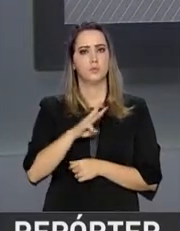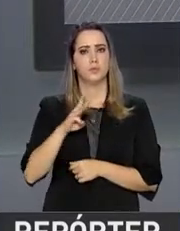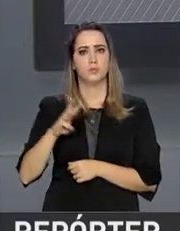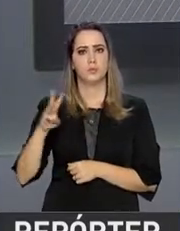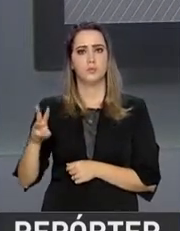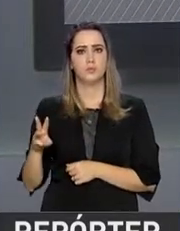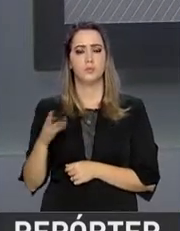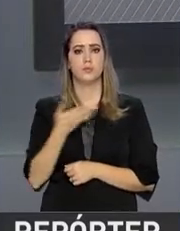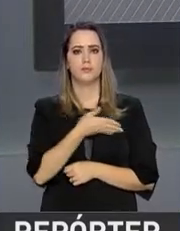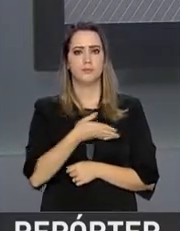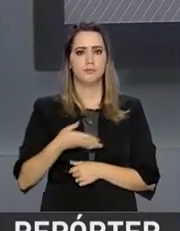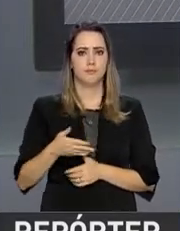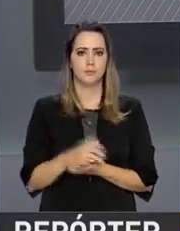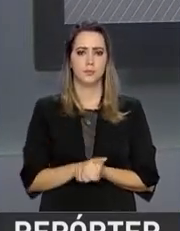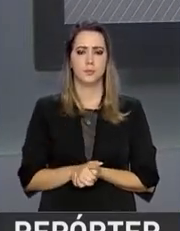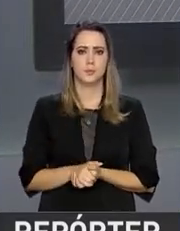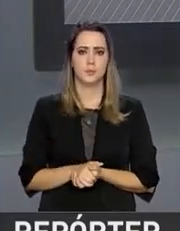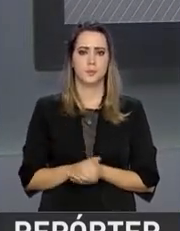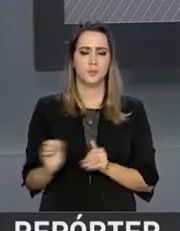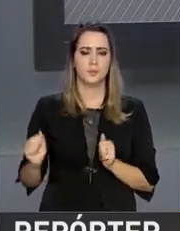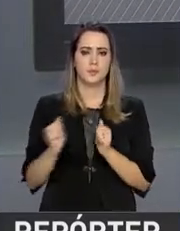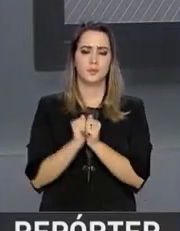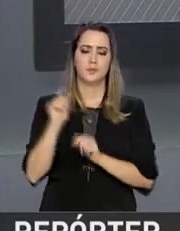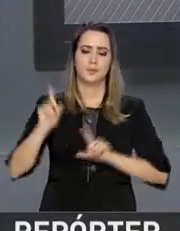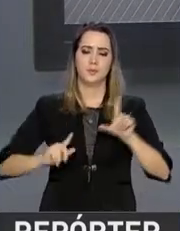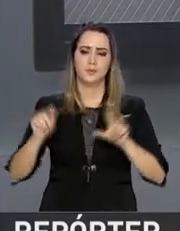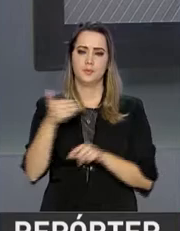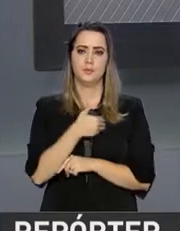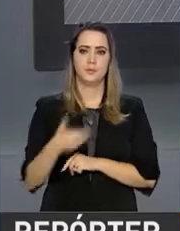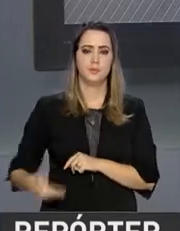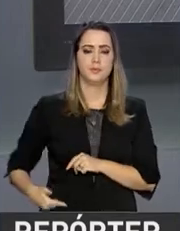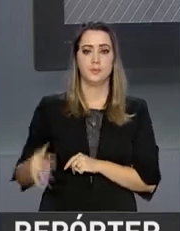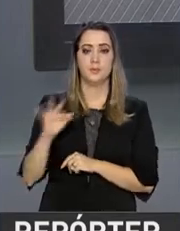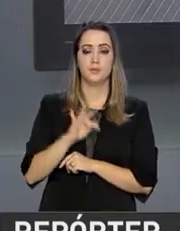na página da NBR na internet. Continue com a gente na